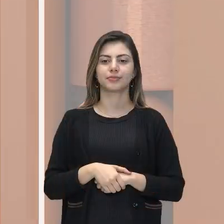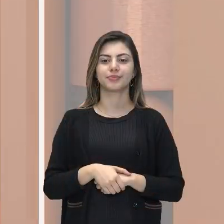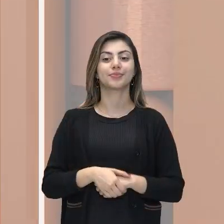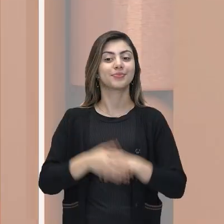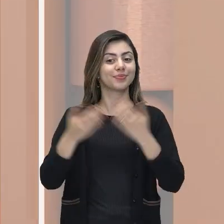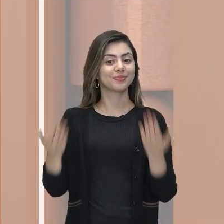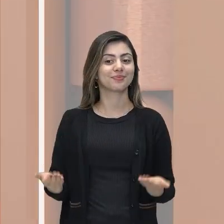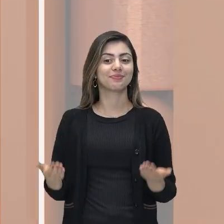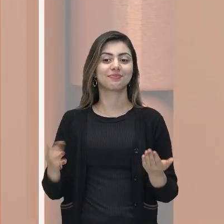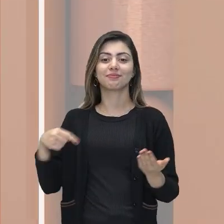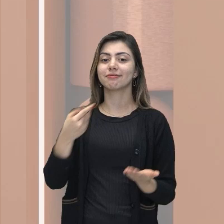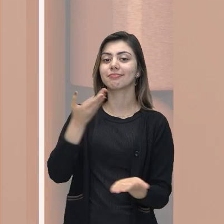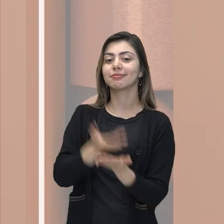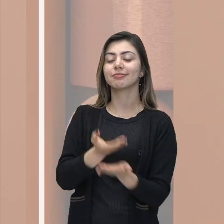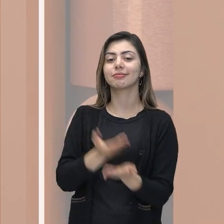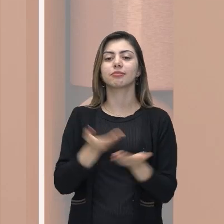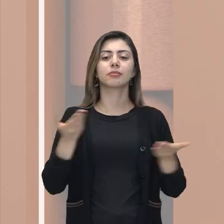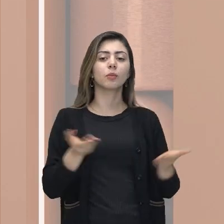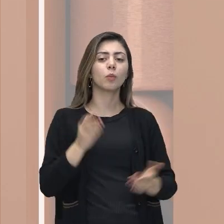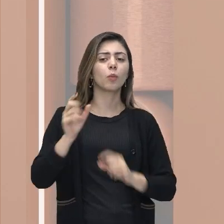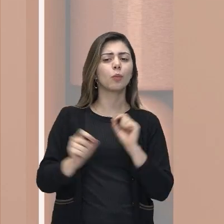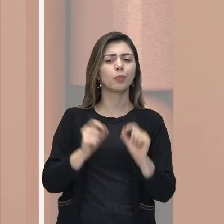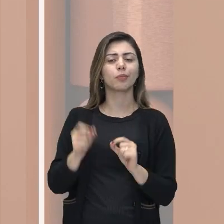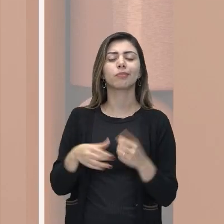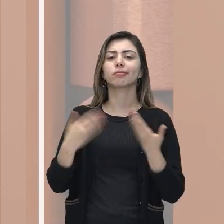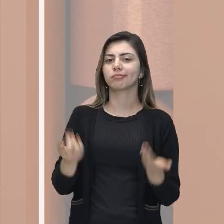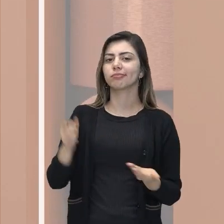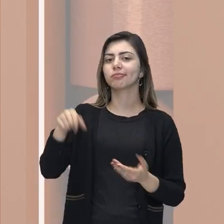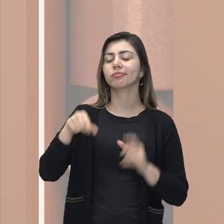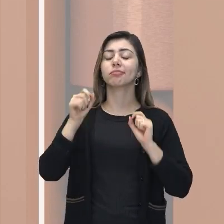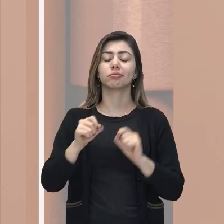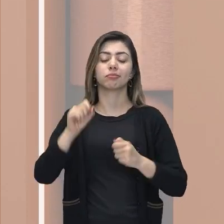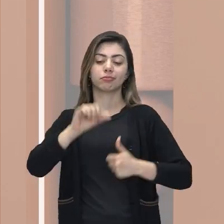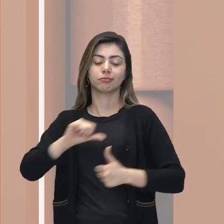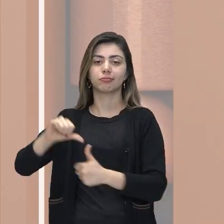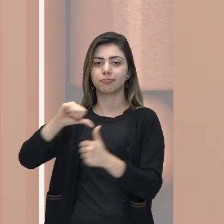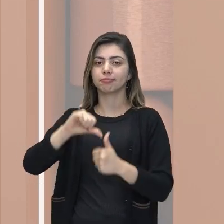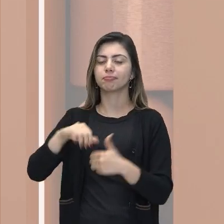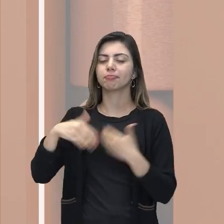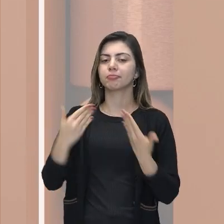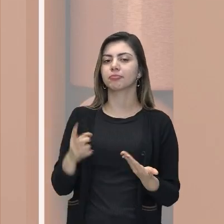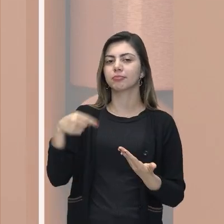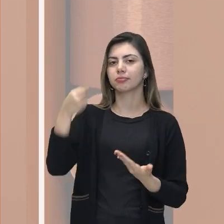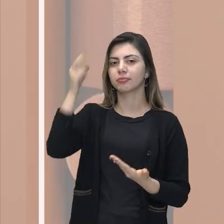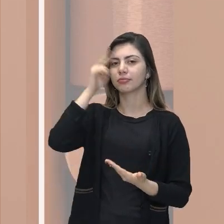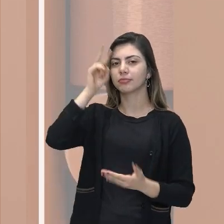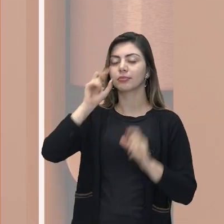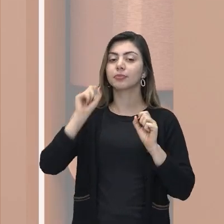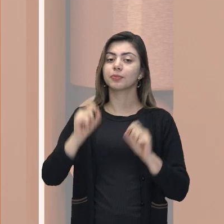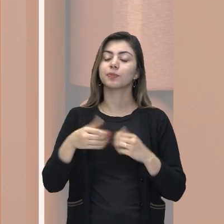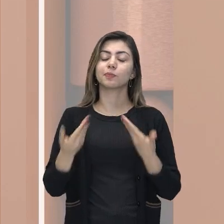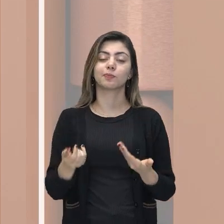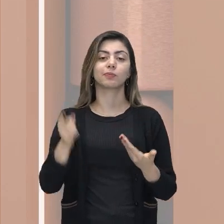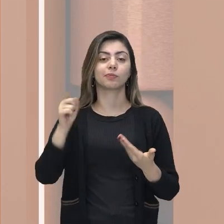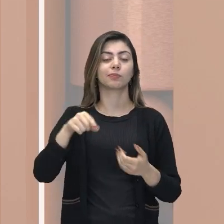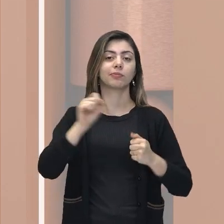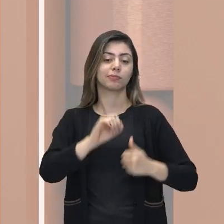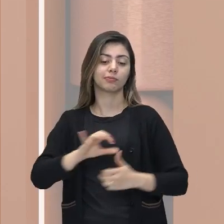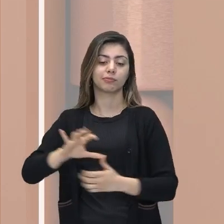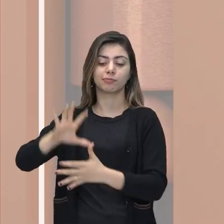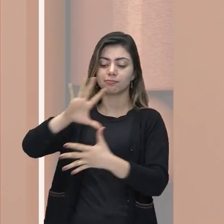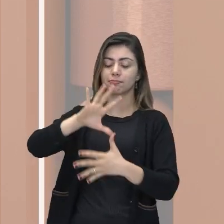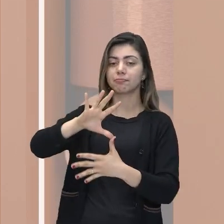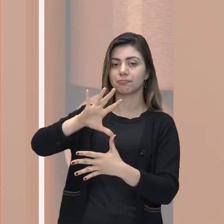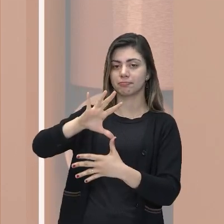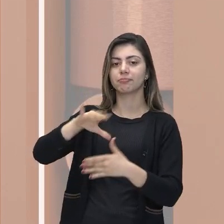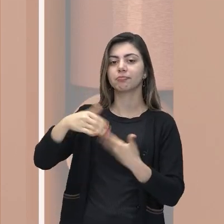Então, gente, nós vamos falar nessa aula um pouco sobre a América Central, né? Então, só para lembrar, a América, que é esse nosso continente,